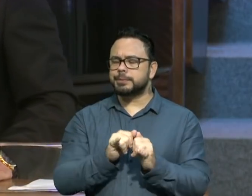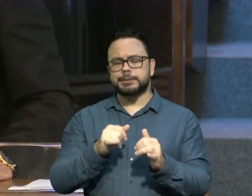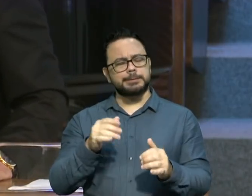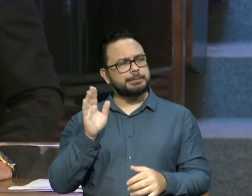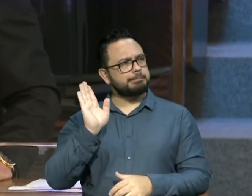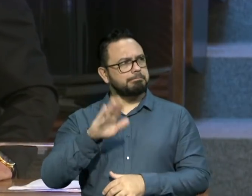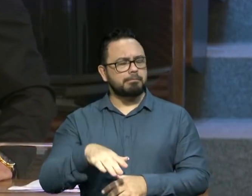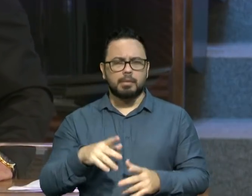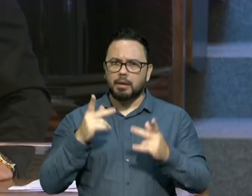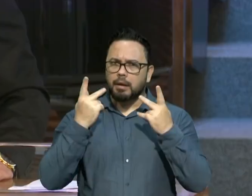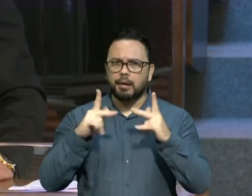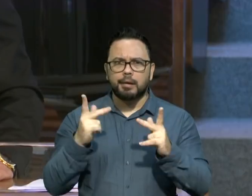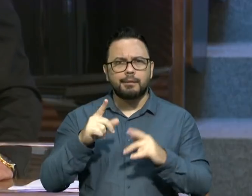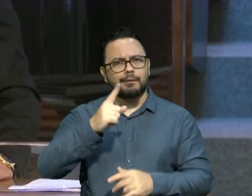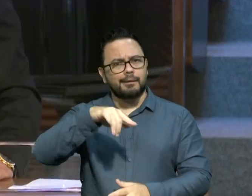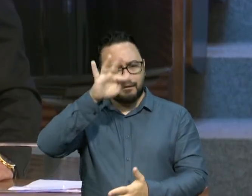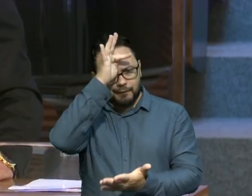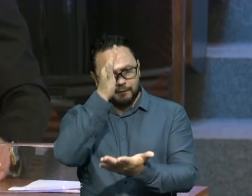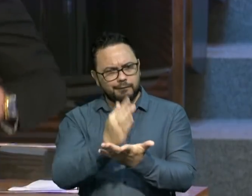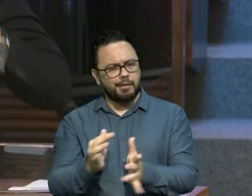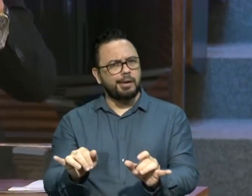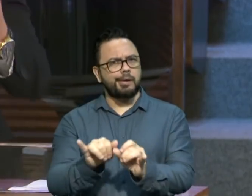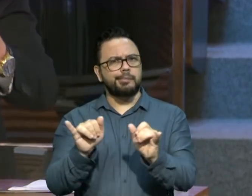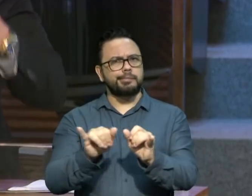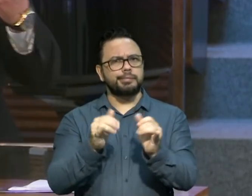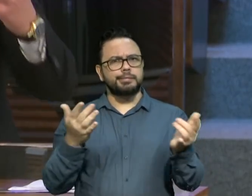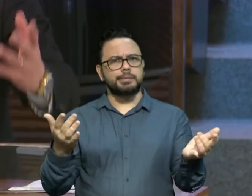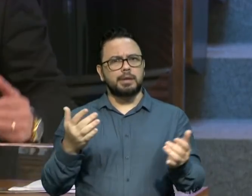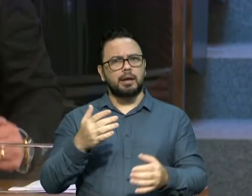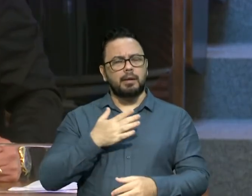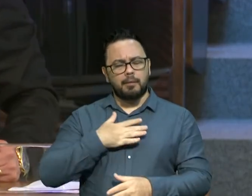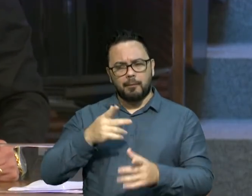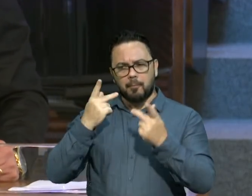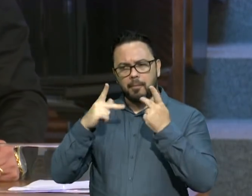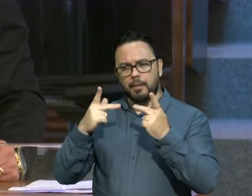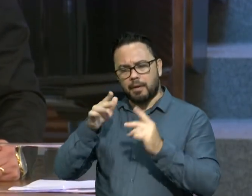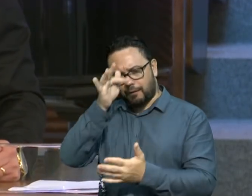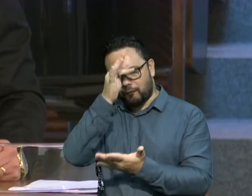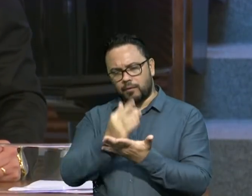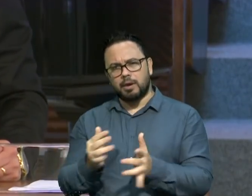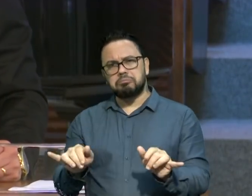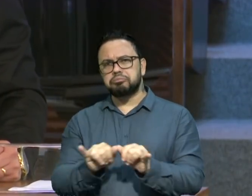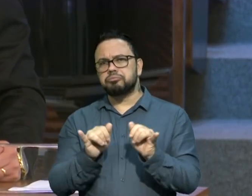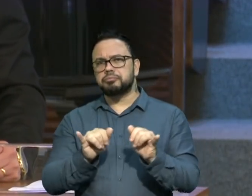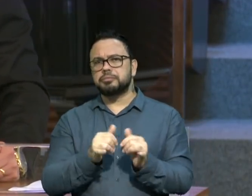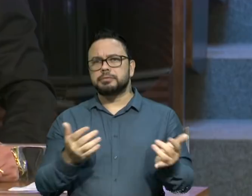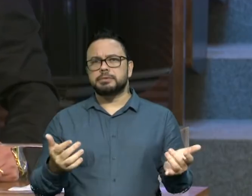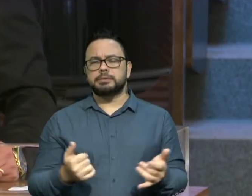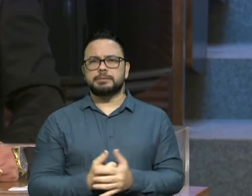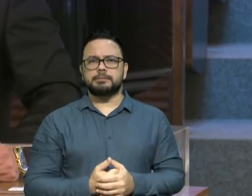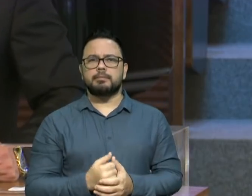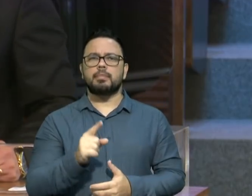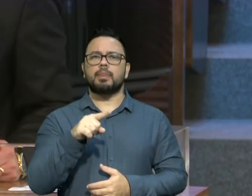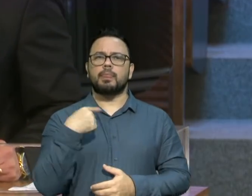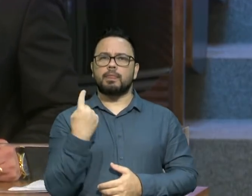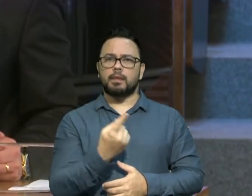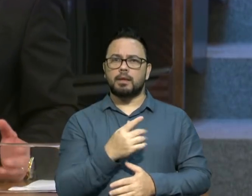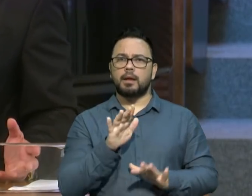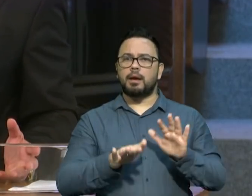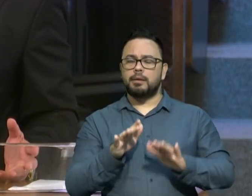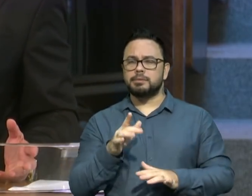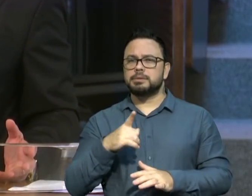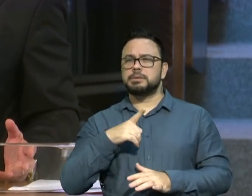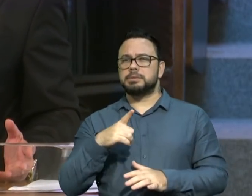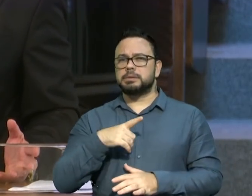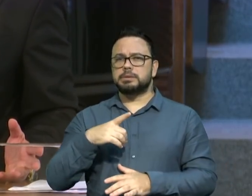Evan a nossa vossa fé a minha pregação e a vossa festa Evan somos tidos por falsas testemunhas